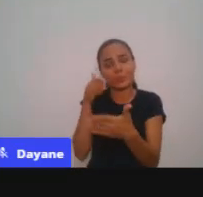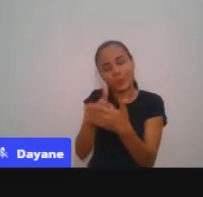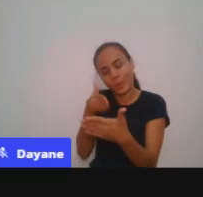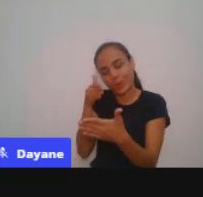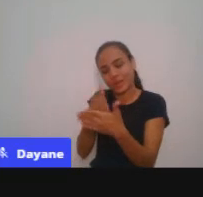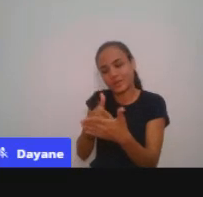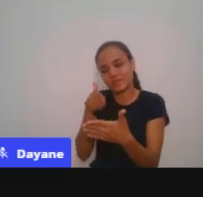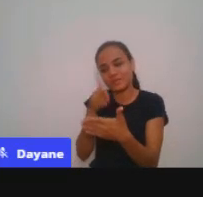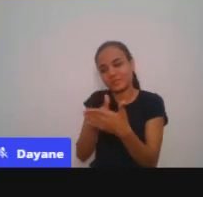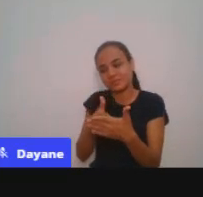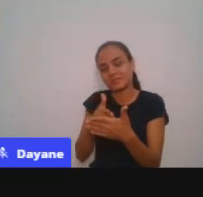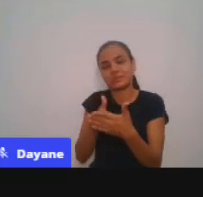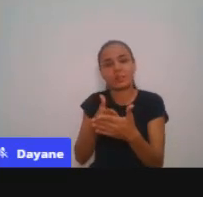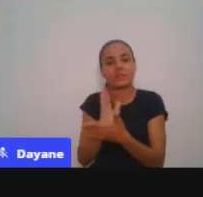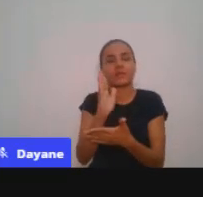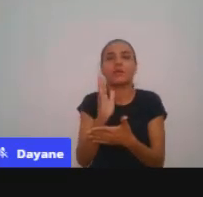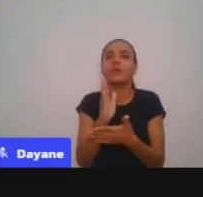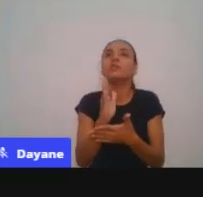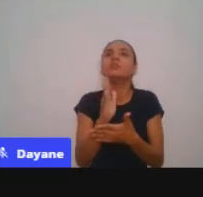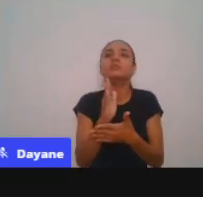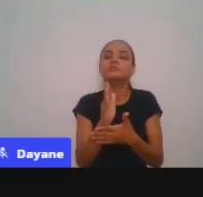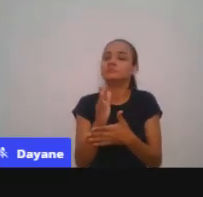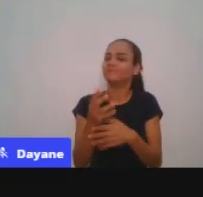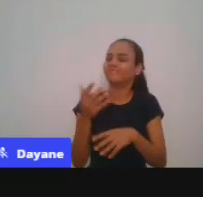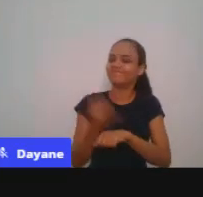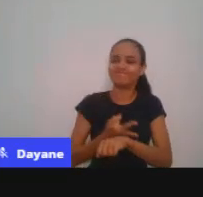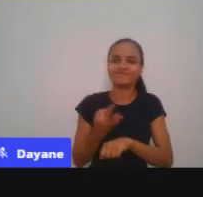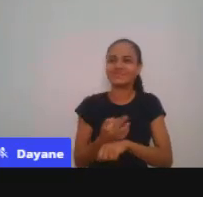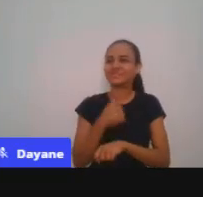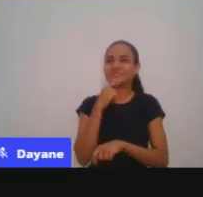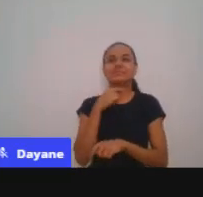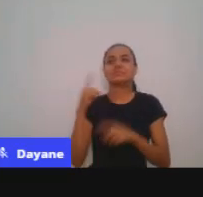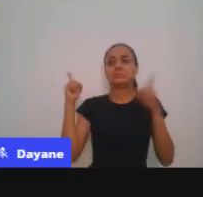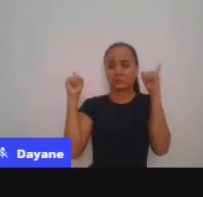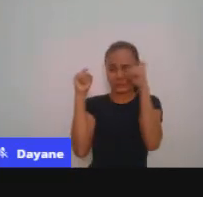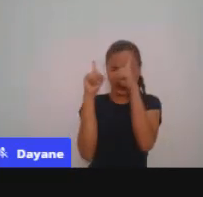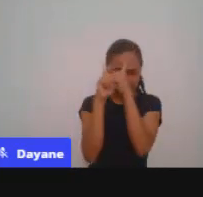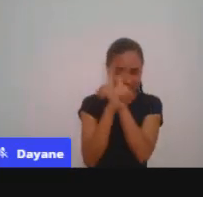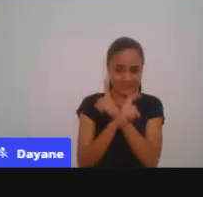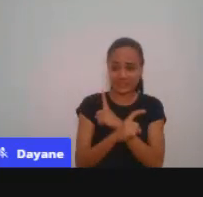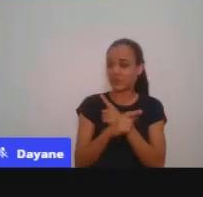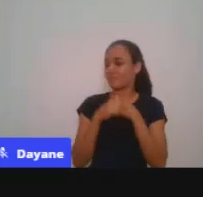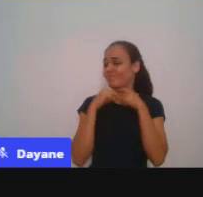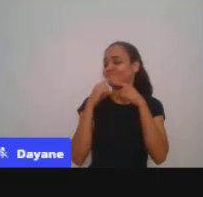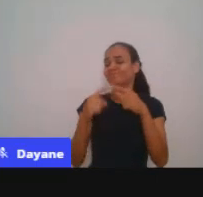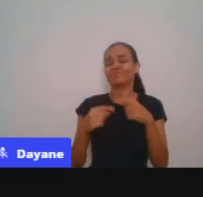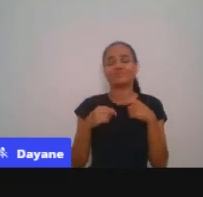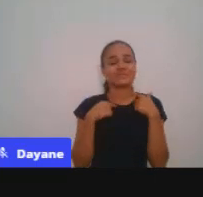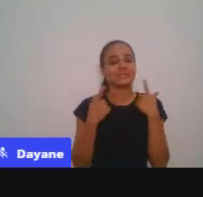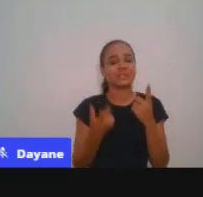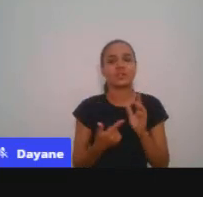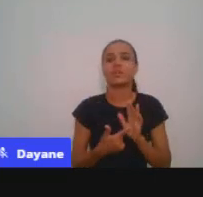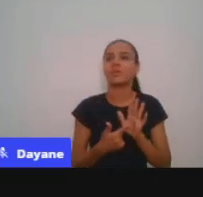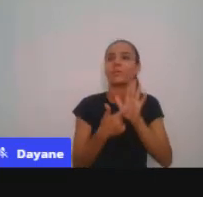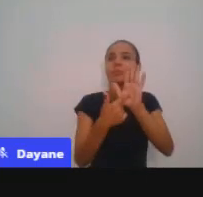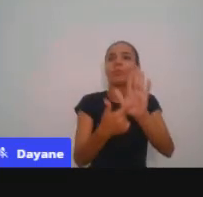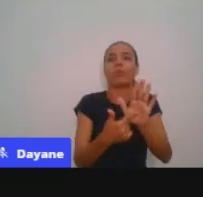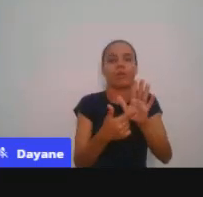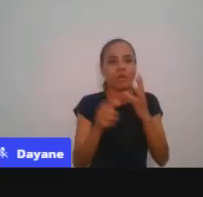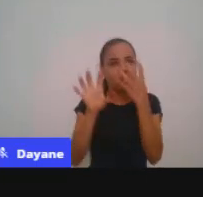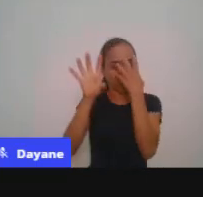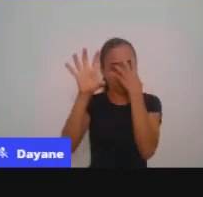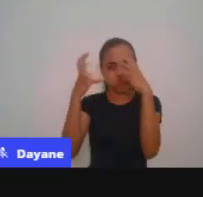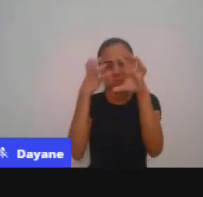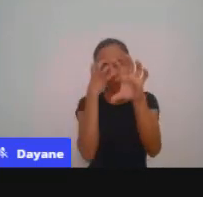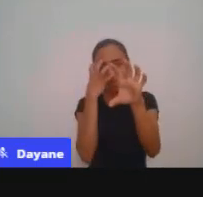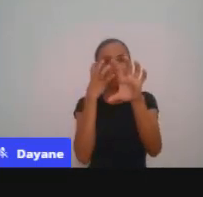dificuldade. A arte de não viver uma vida de aparências. A arte de andar desarmado, metafórica e